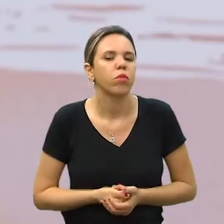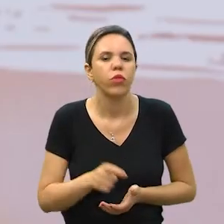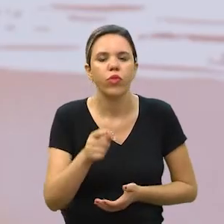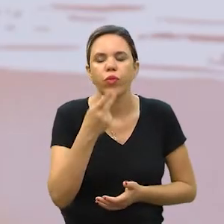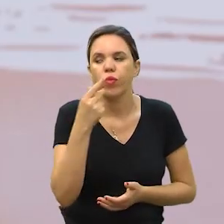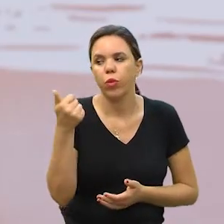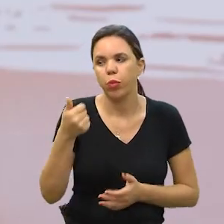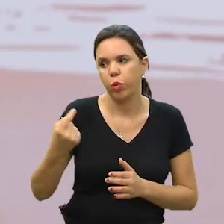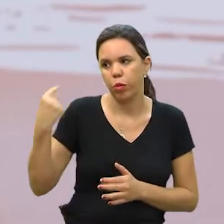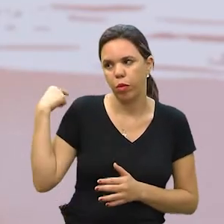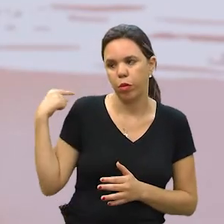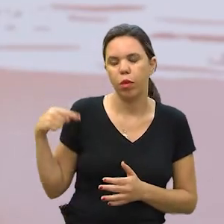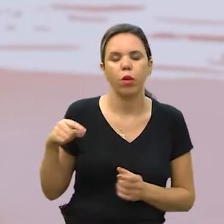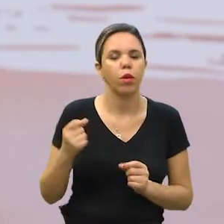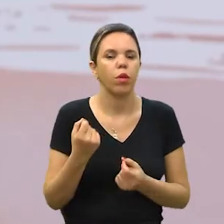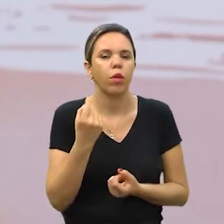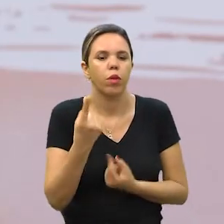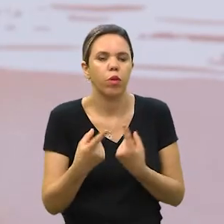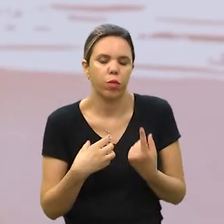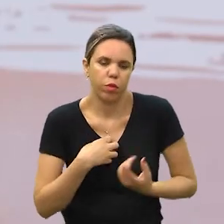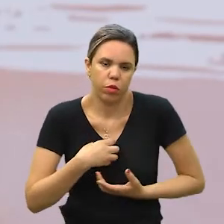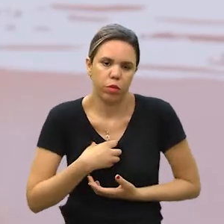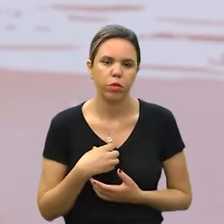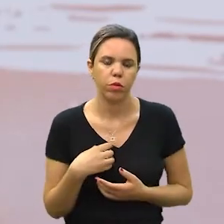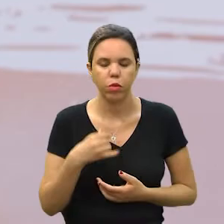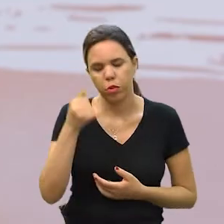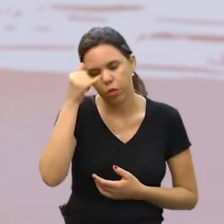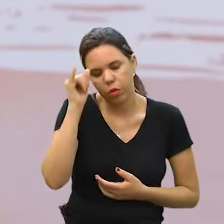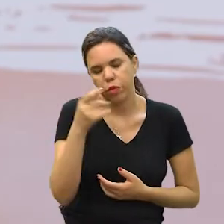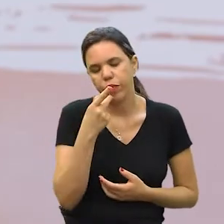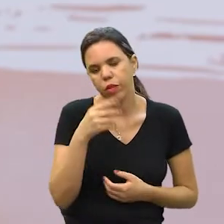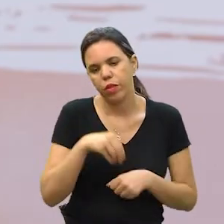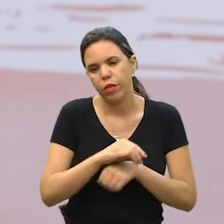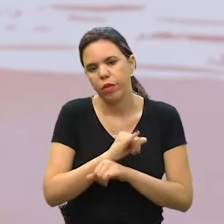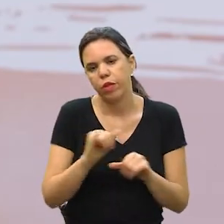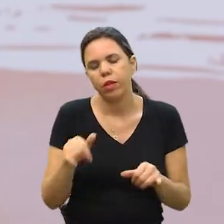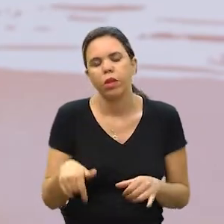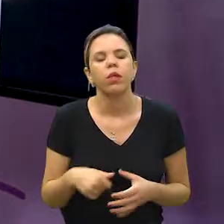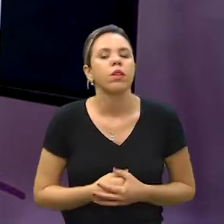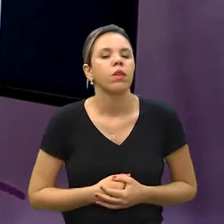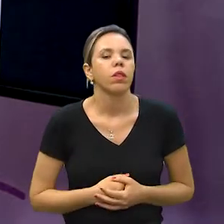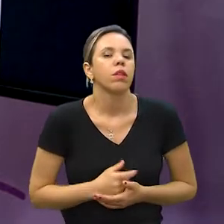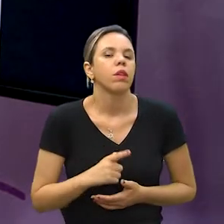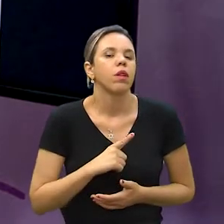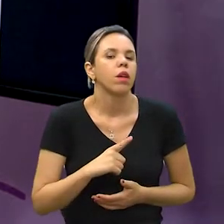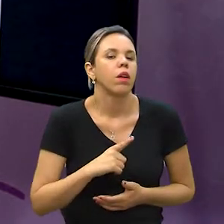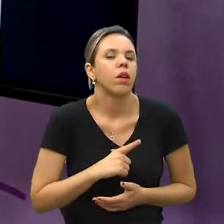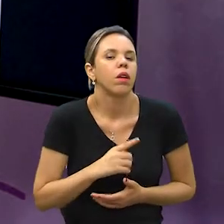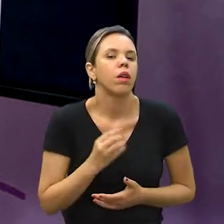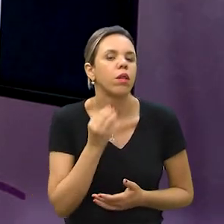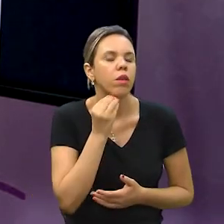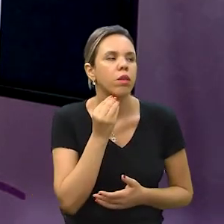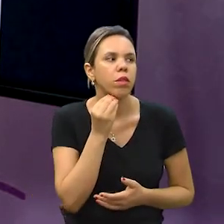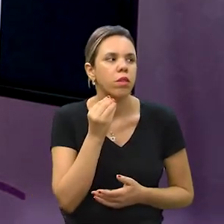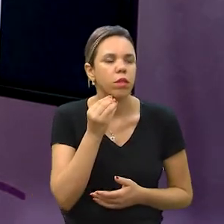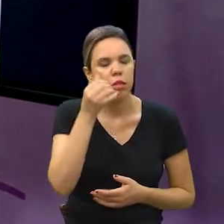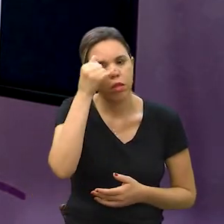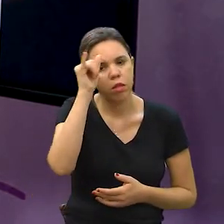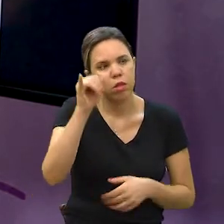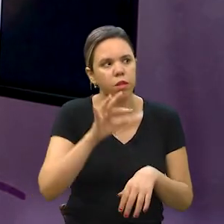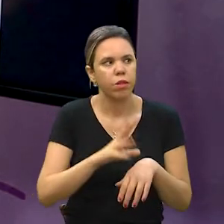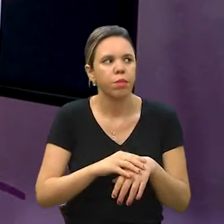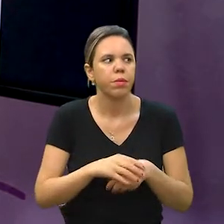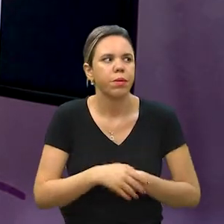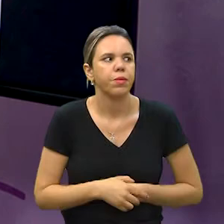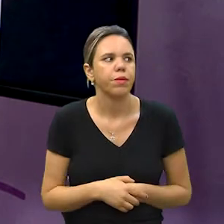senhora citou lá no primeiro bloco algumas formas de prevenir. Eu queria que a senhora reforçasse. Existe a chance de prevenir